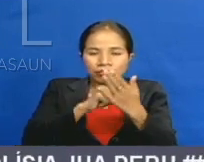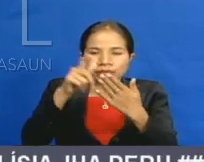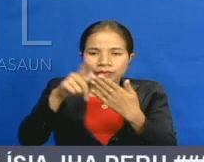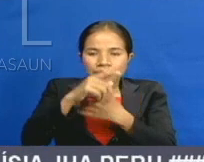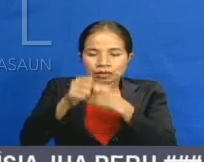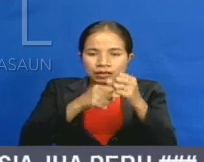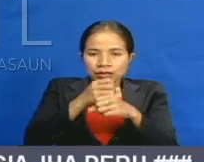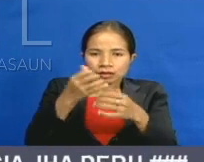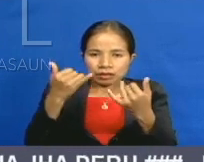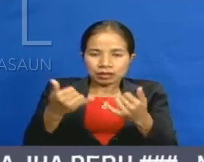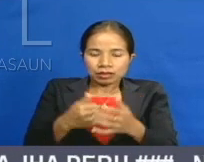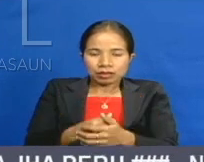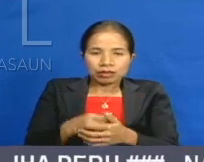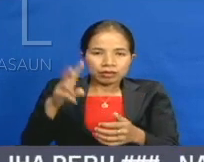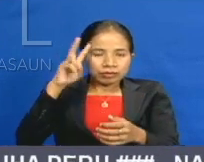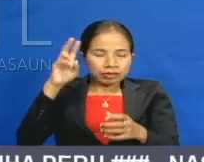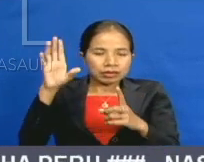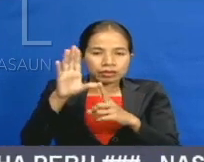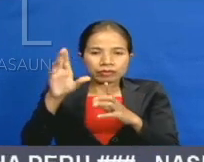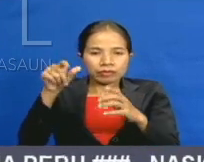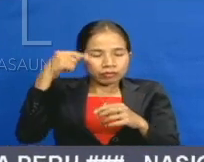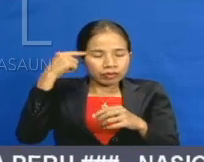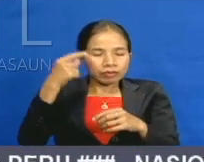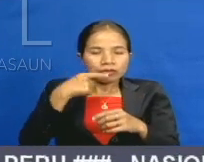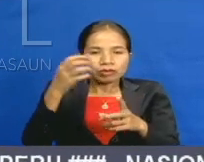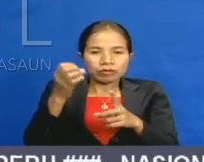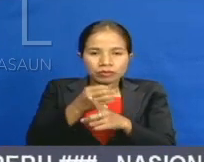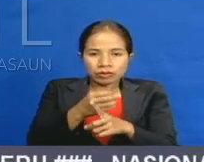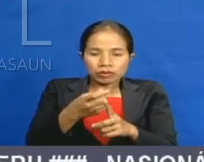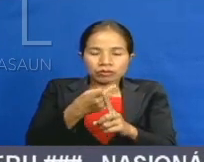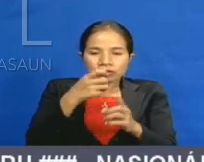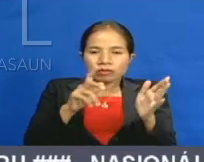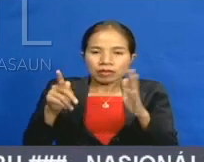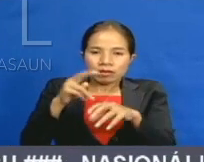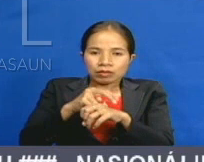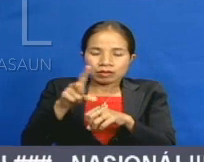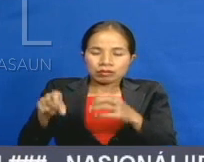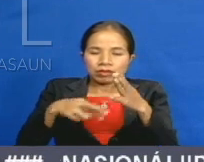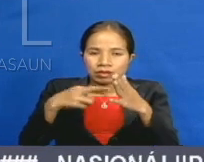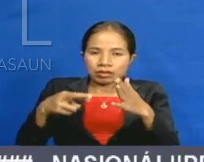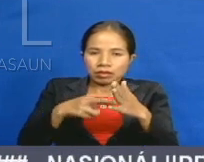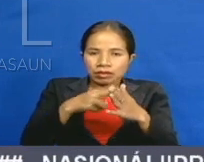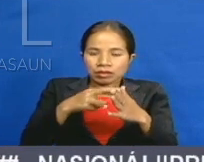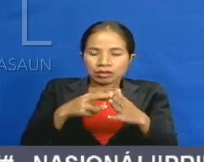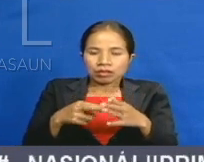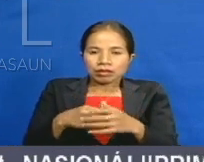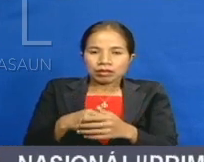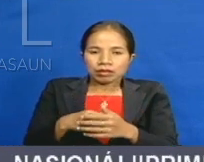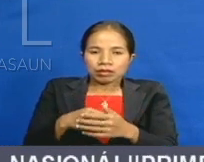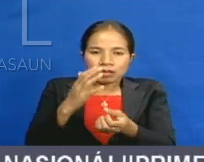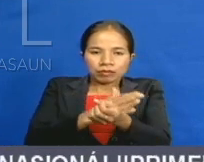ne. Vice-chefe governo ne explica, objetivo se prova Plano Nacional Ordenamento Território, mas ato